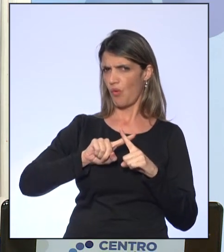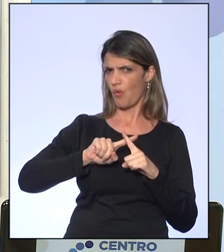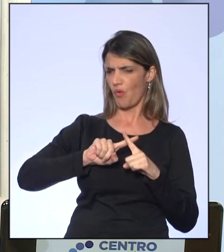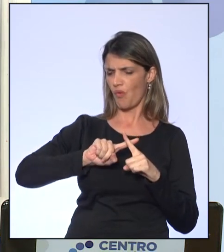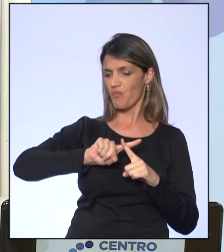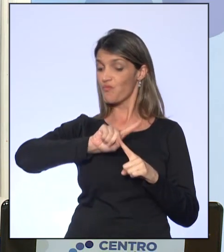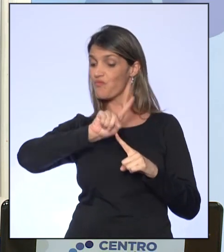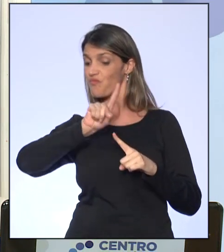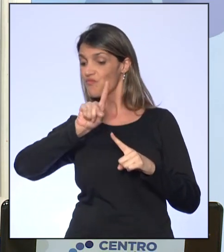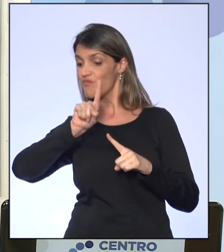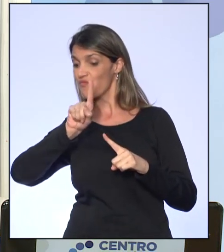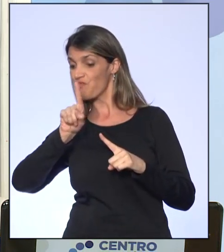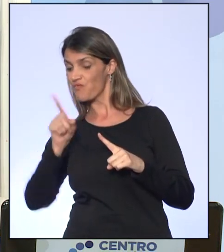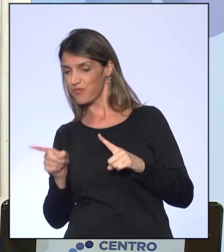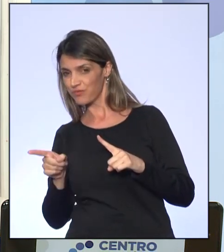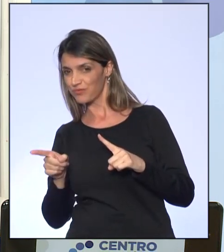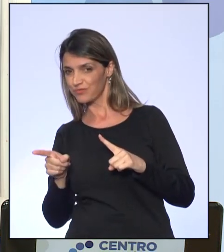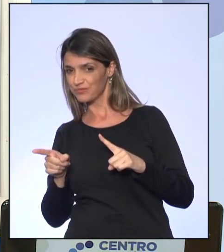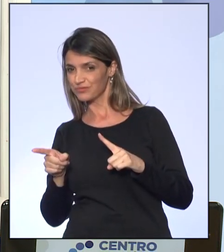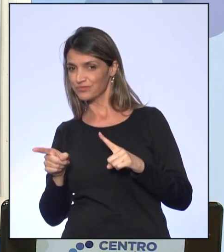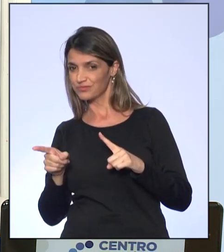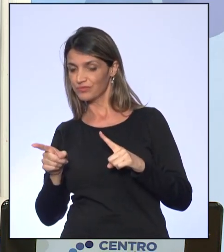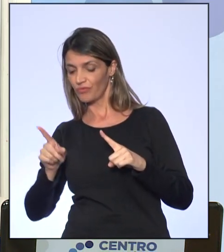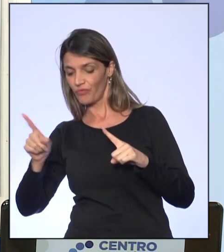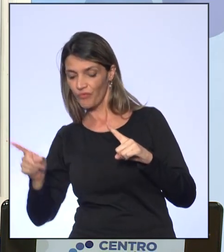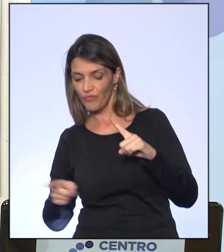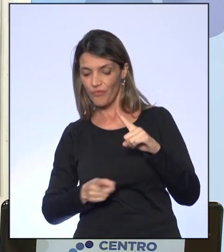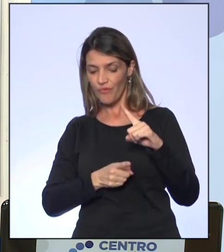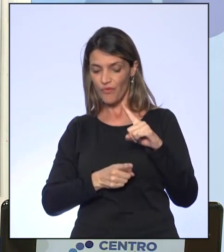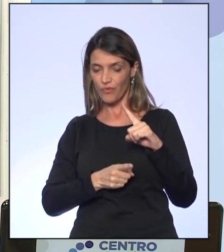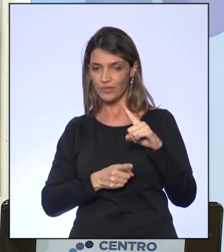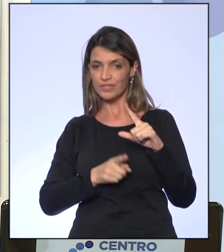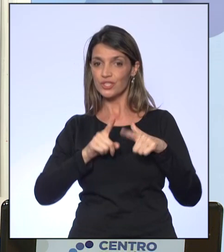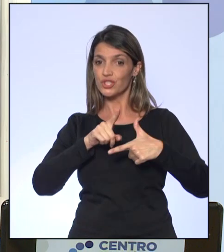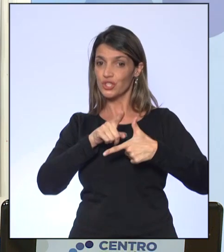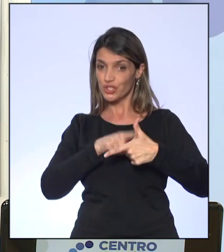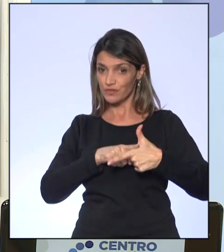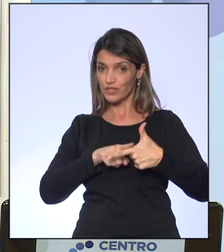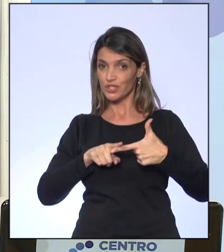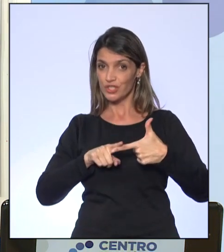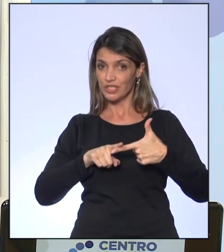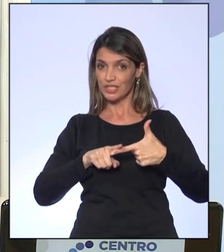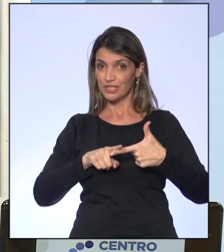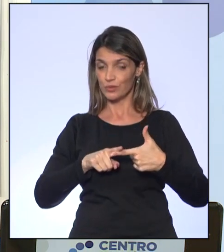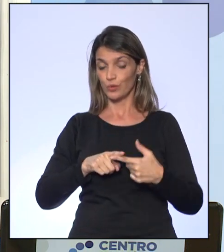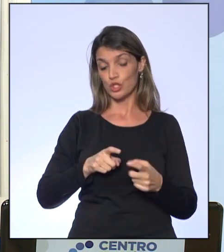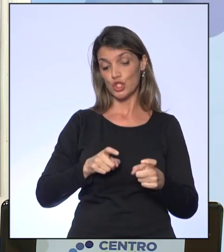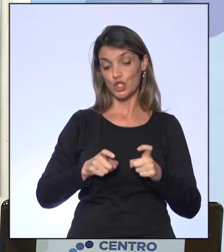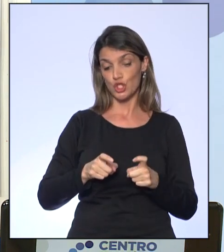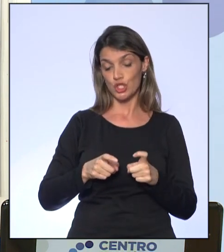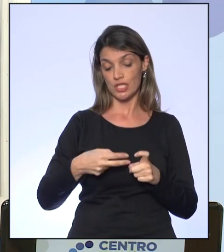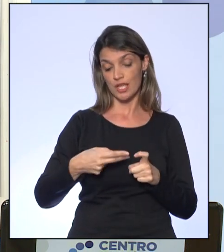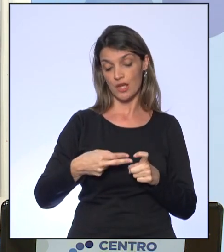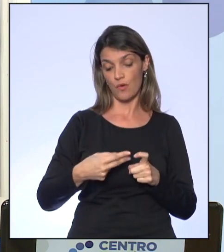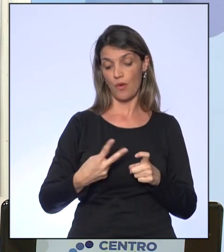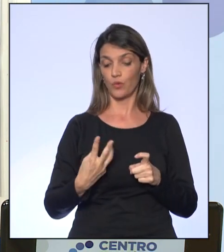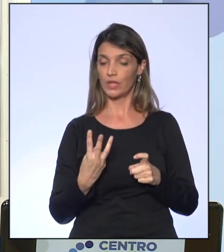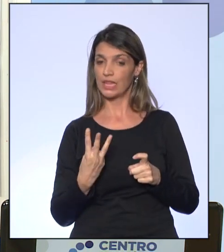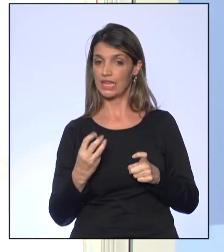Marcos? Está multiplicando? Dividindo. Beleza, então 30 vezes